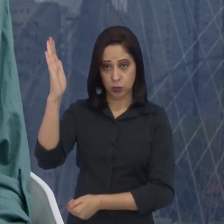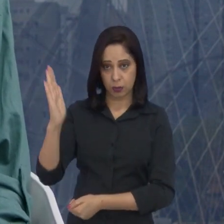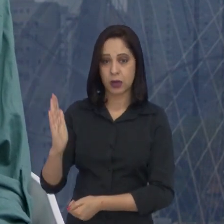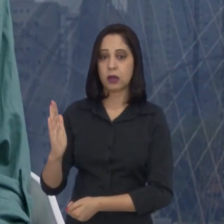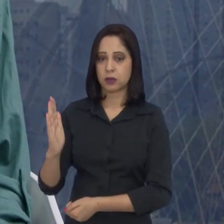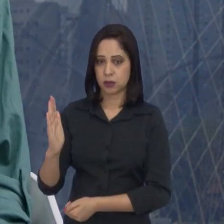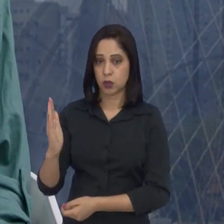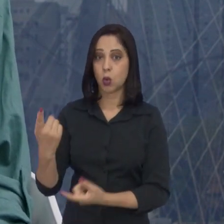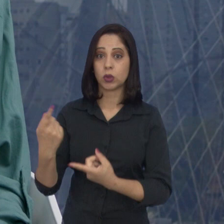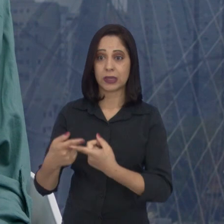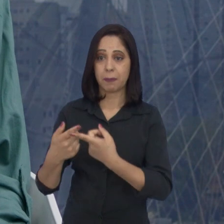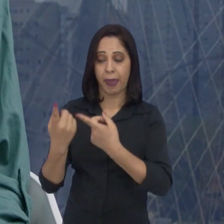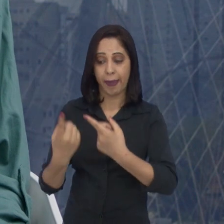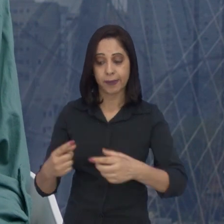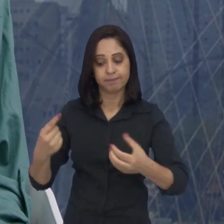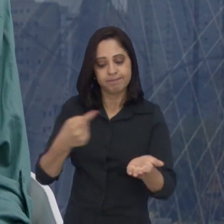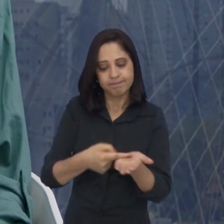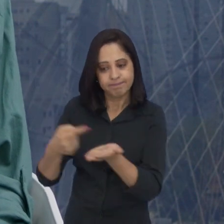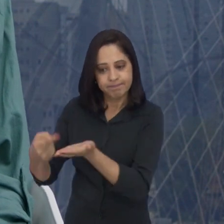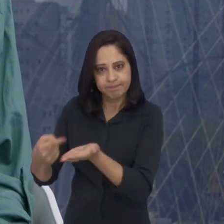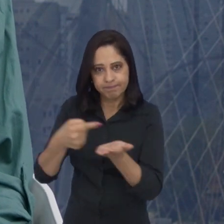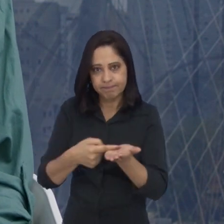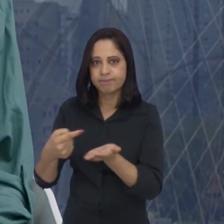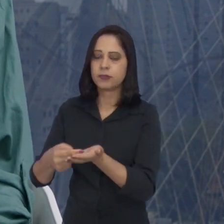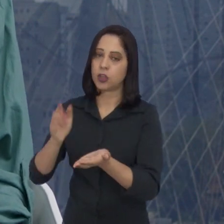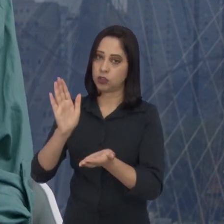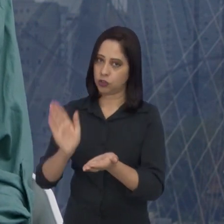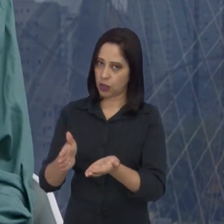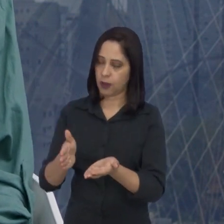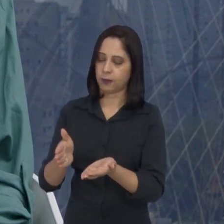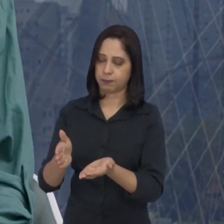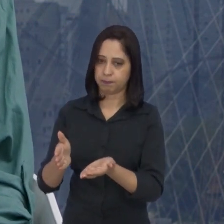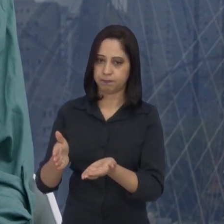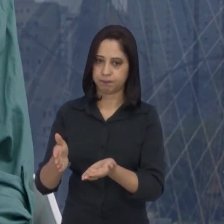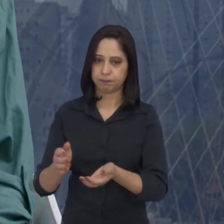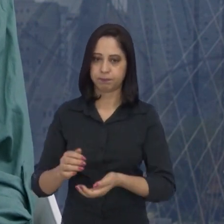né, desse pacto internacional.